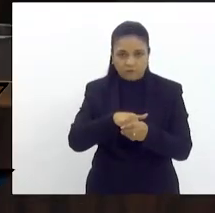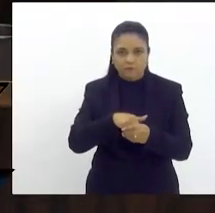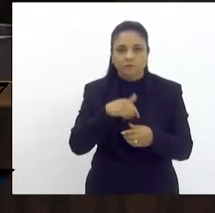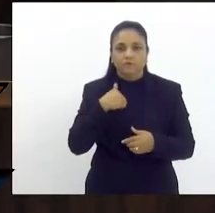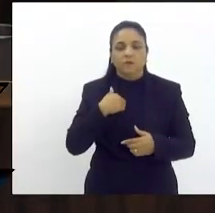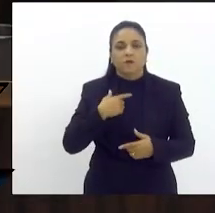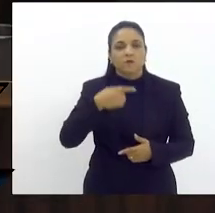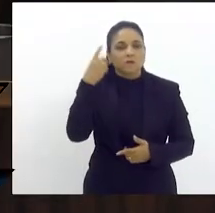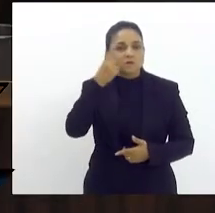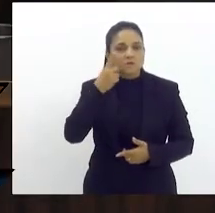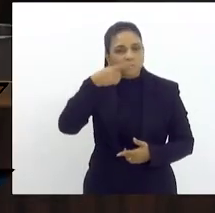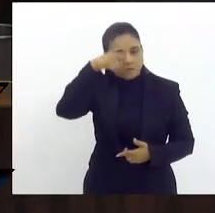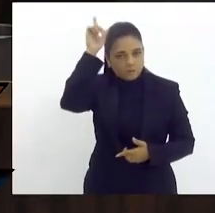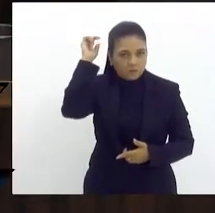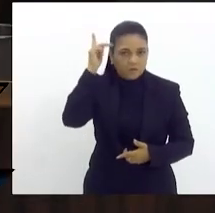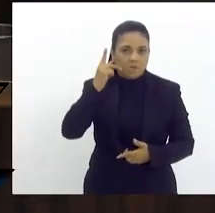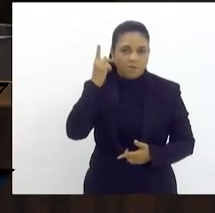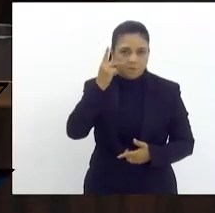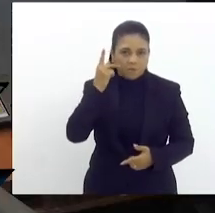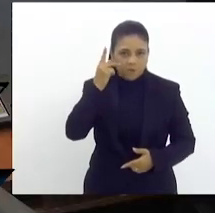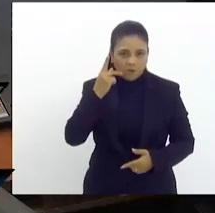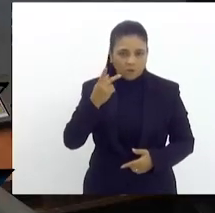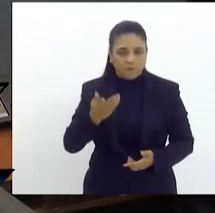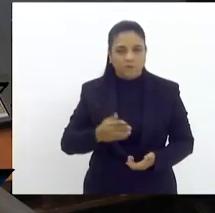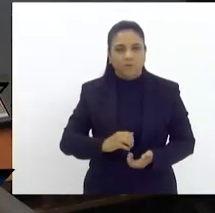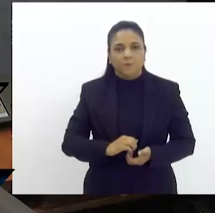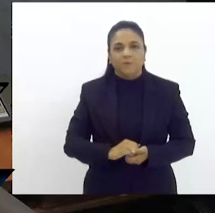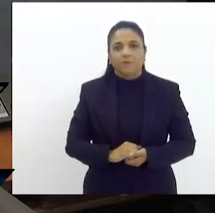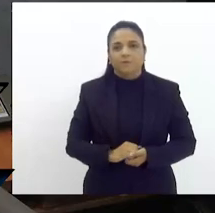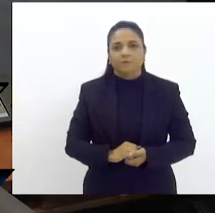voto nosso nome Deputado Luiz Paulo da Rocha